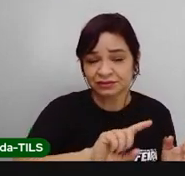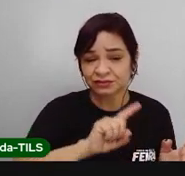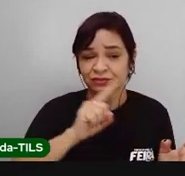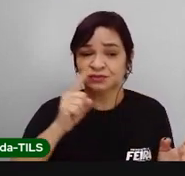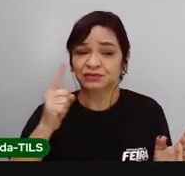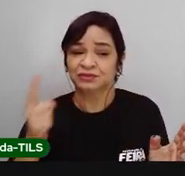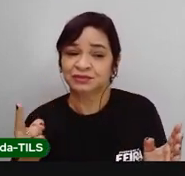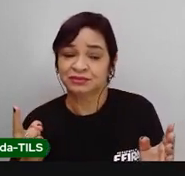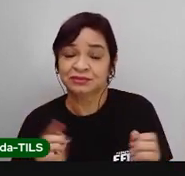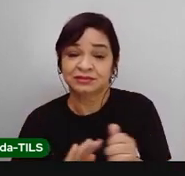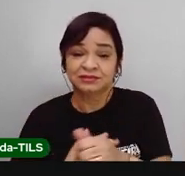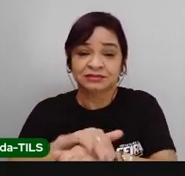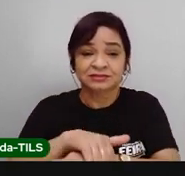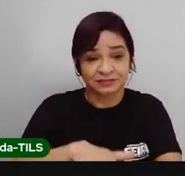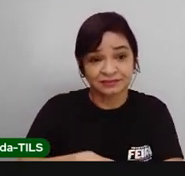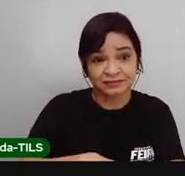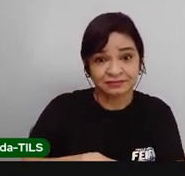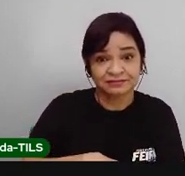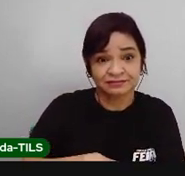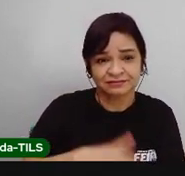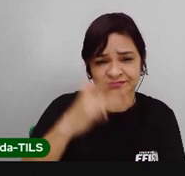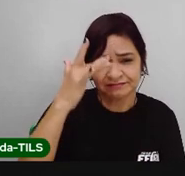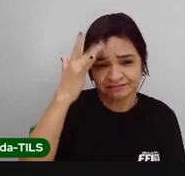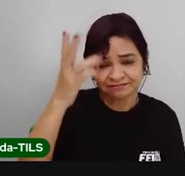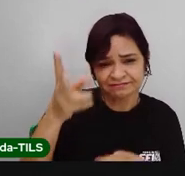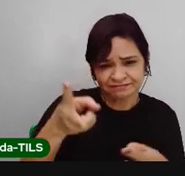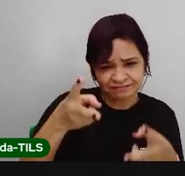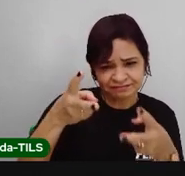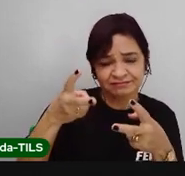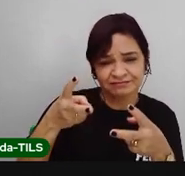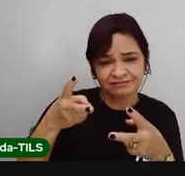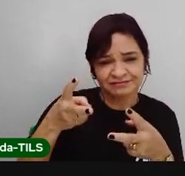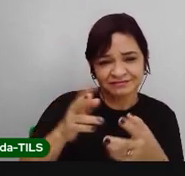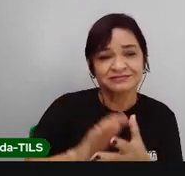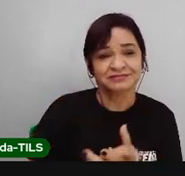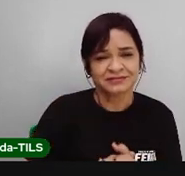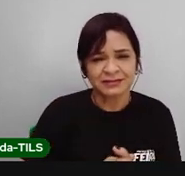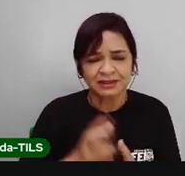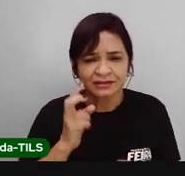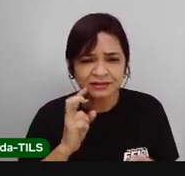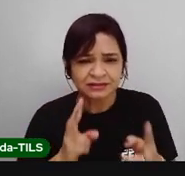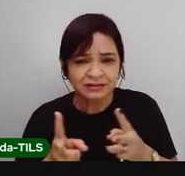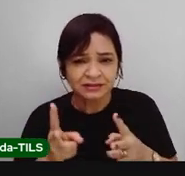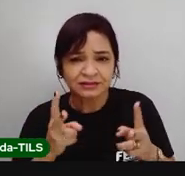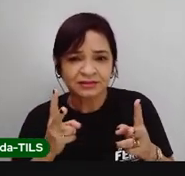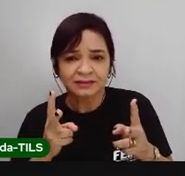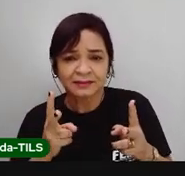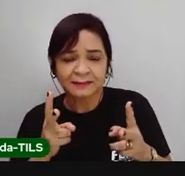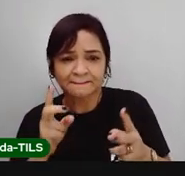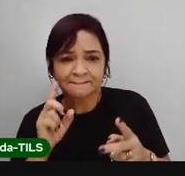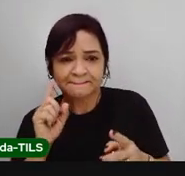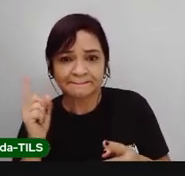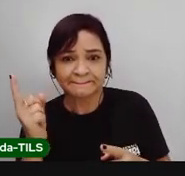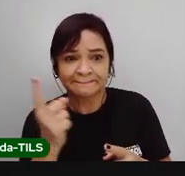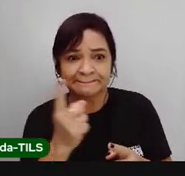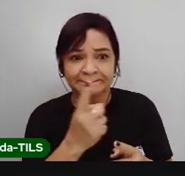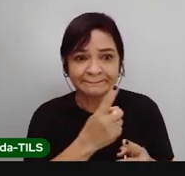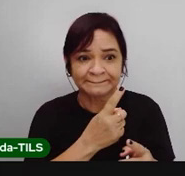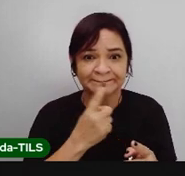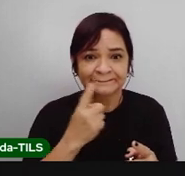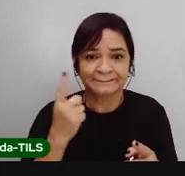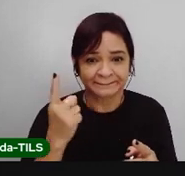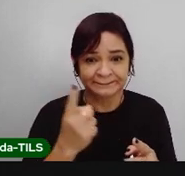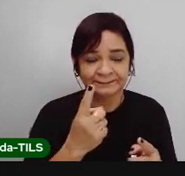noite. Fica mais fácil de ver, como se estivéssemos olhando acima do Polo Norte.